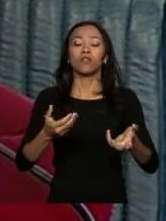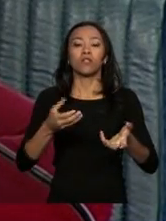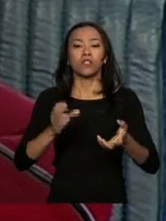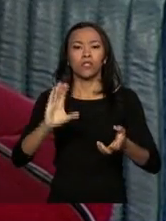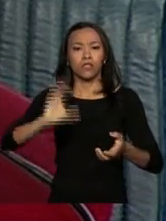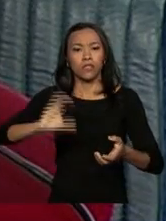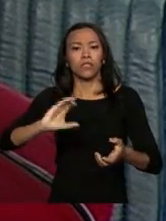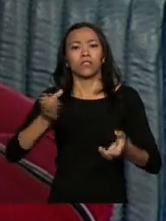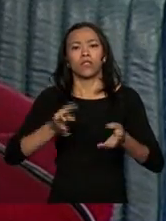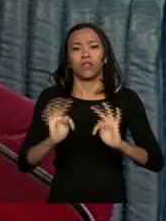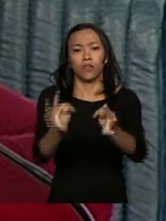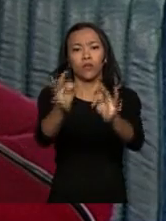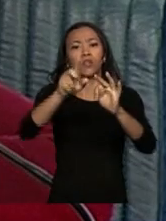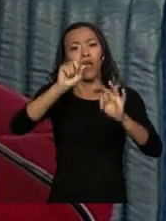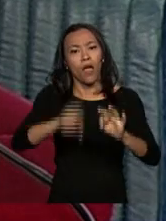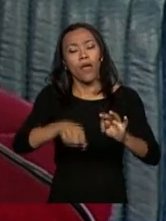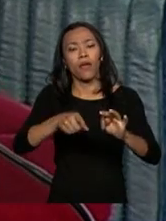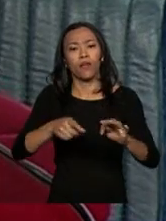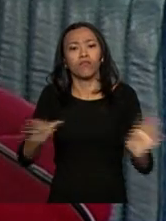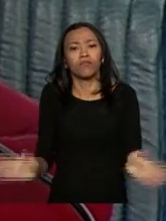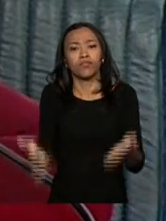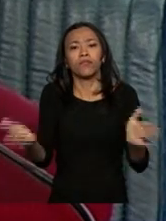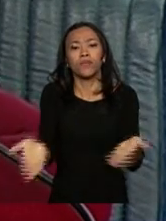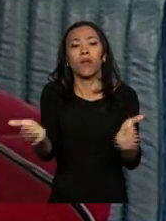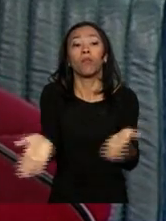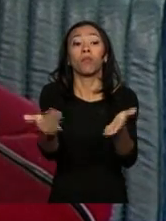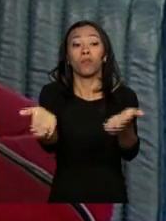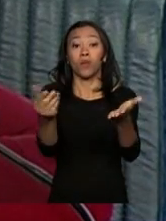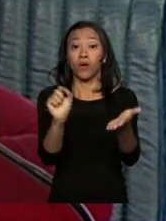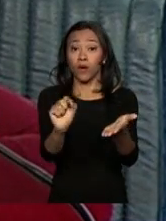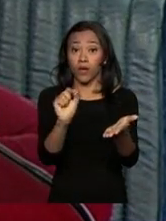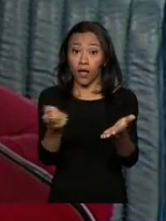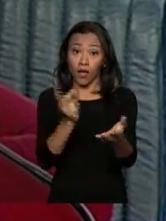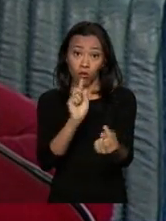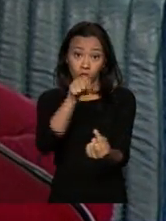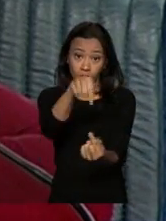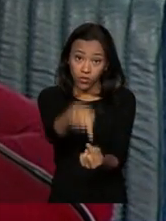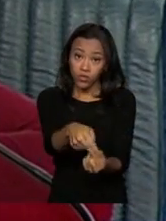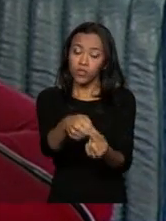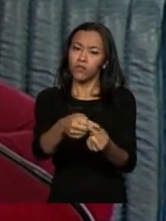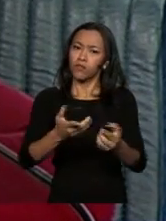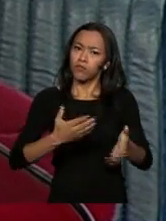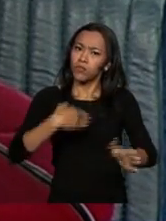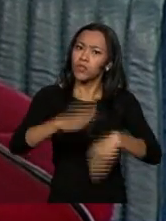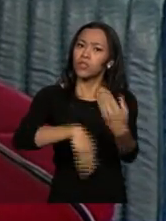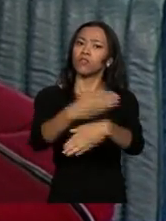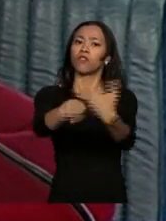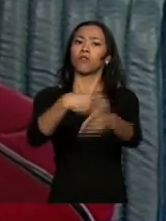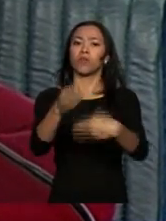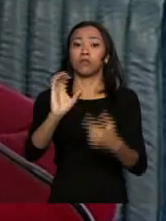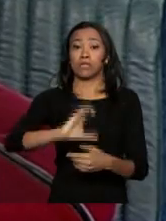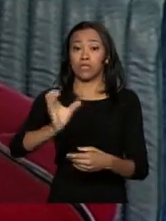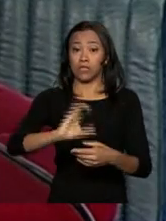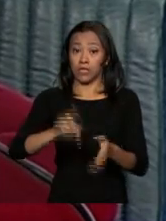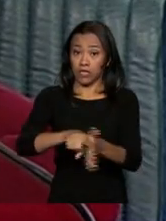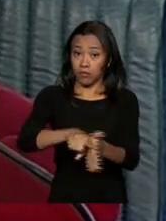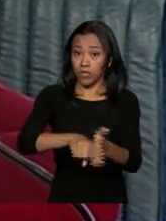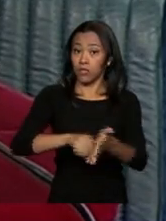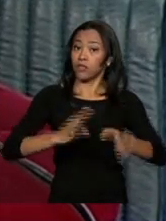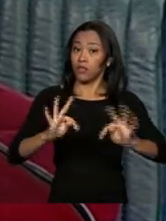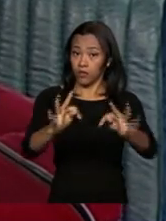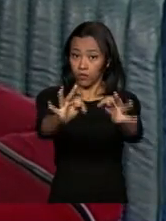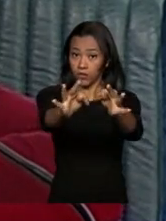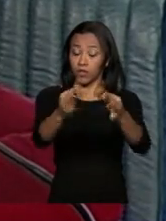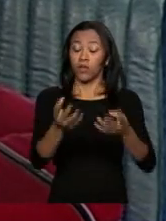sua missão essencial a promoção do desenvolvimento científico e tecnológico e dá uma atenção especial